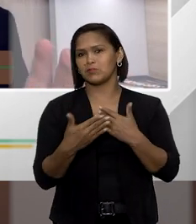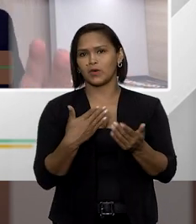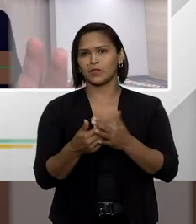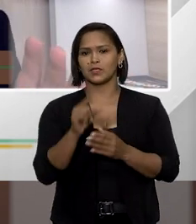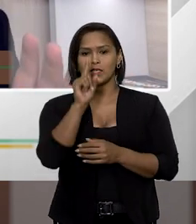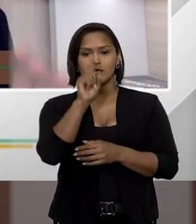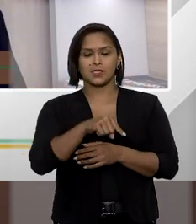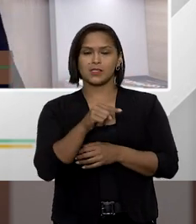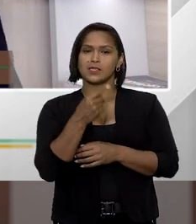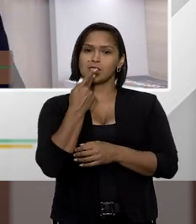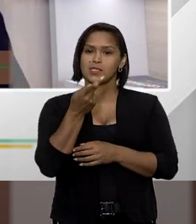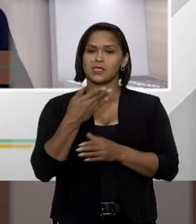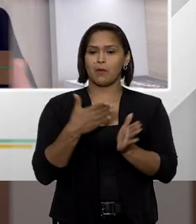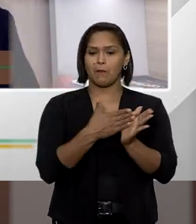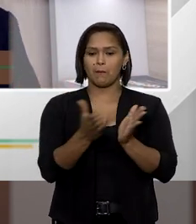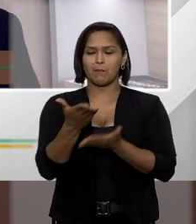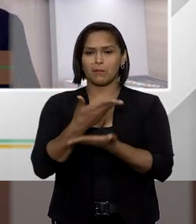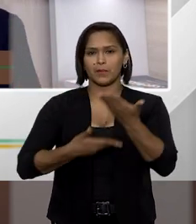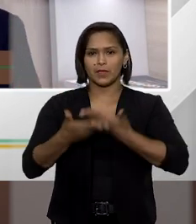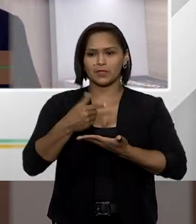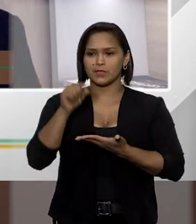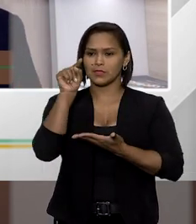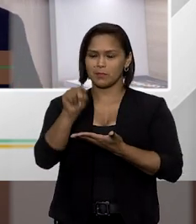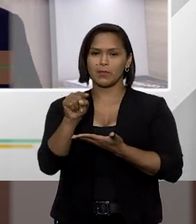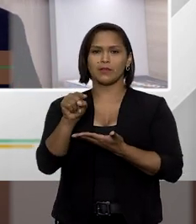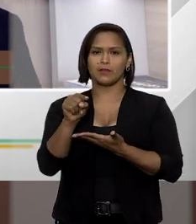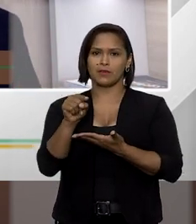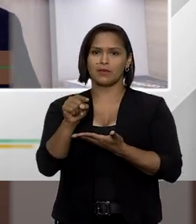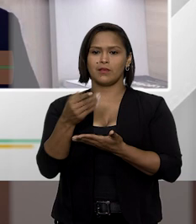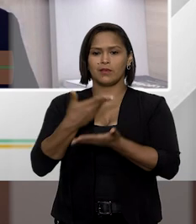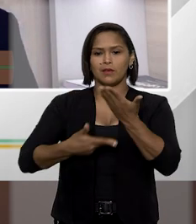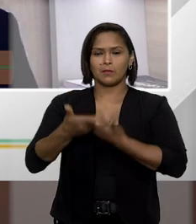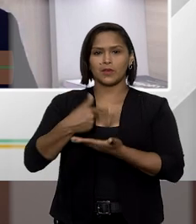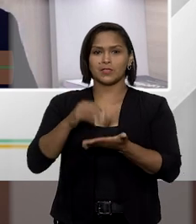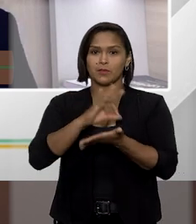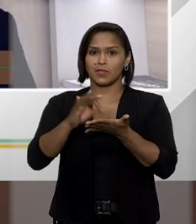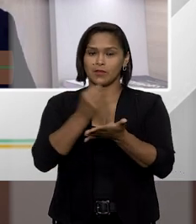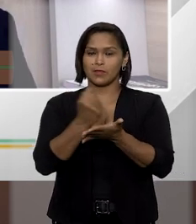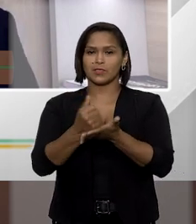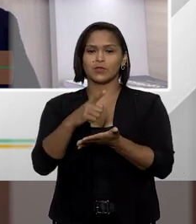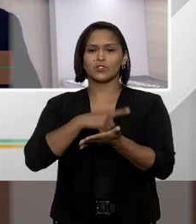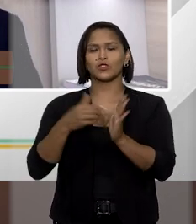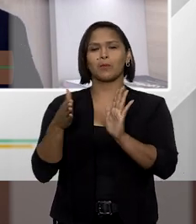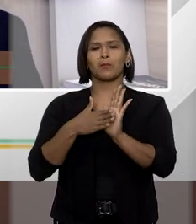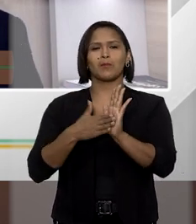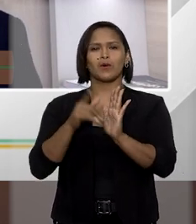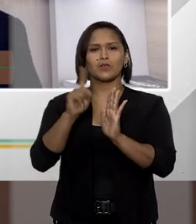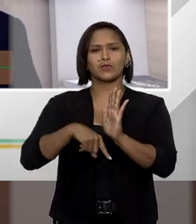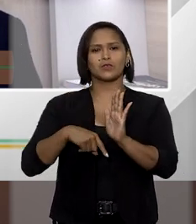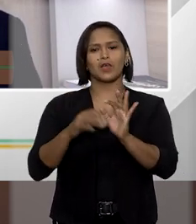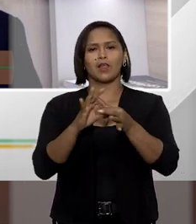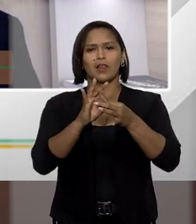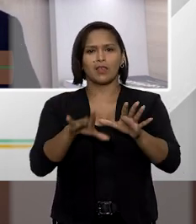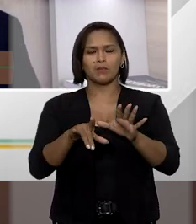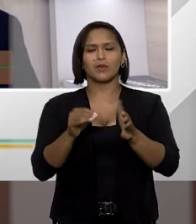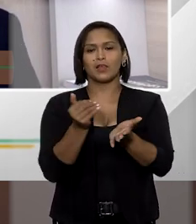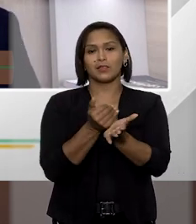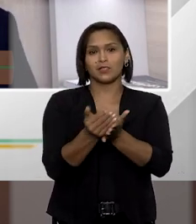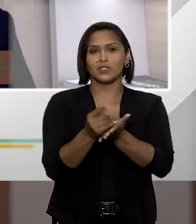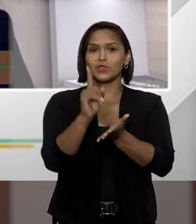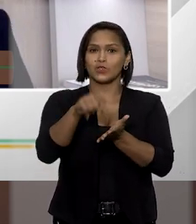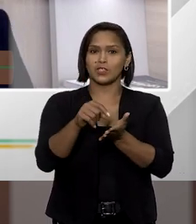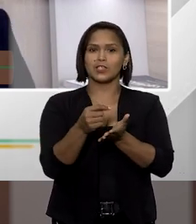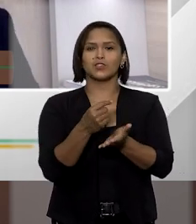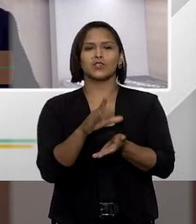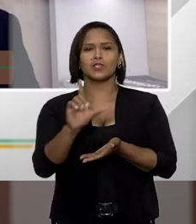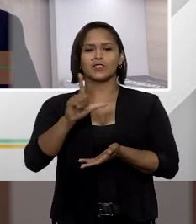interessa se, ao participar daquela contratação, havia um propósito deliberado desde o início